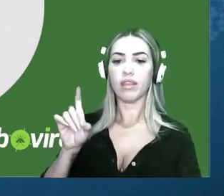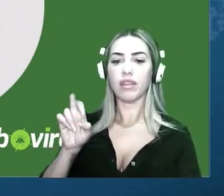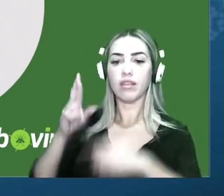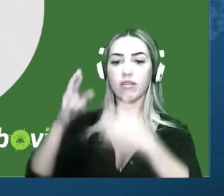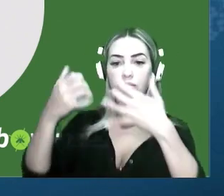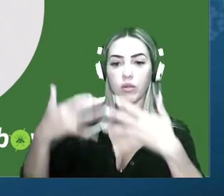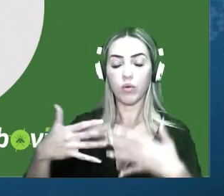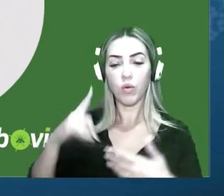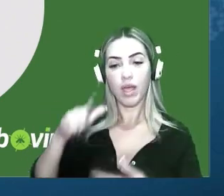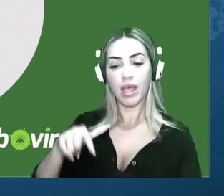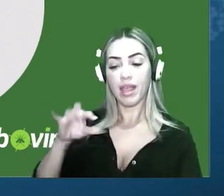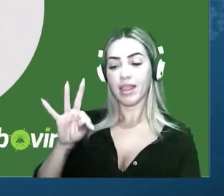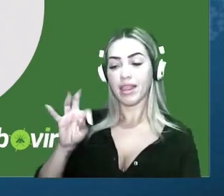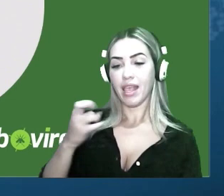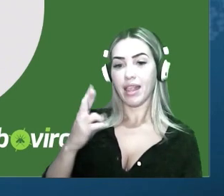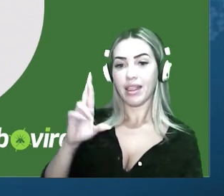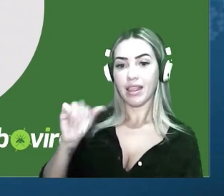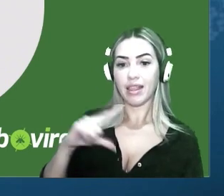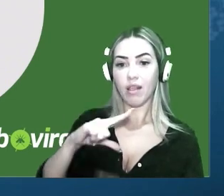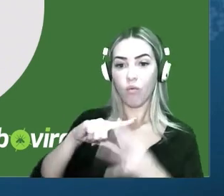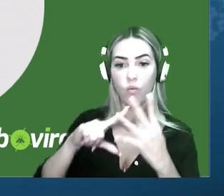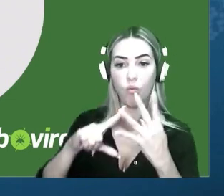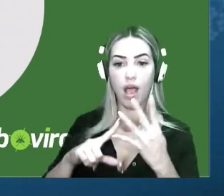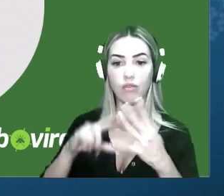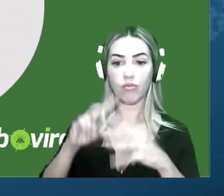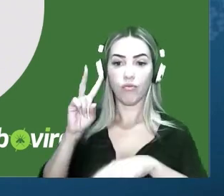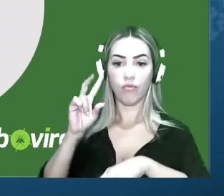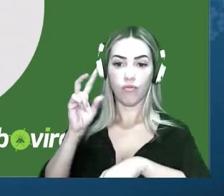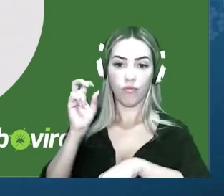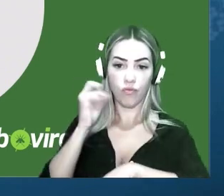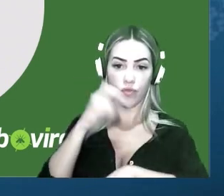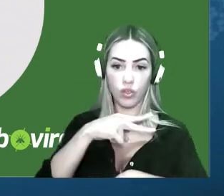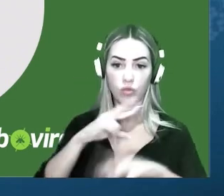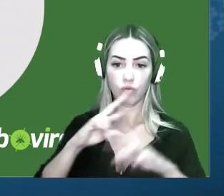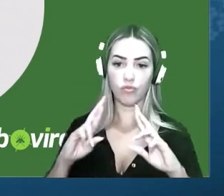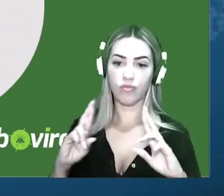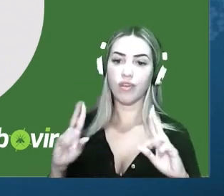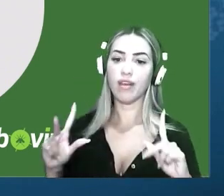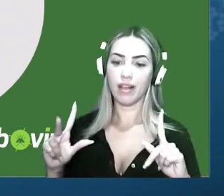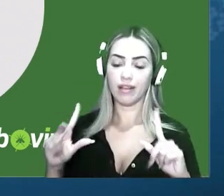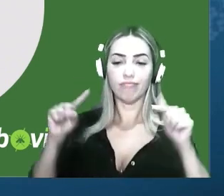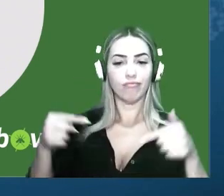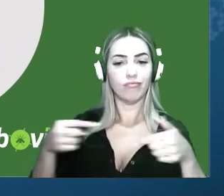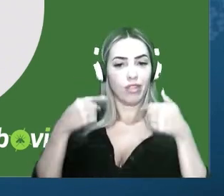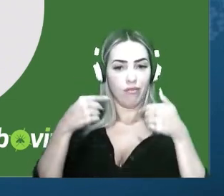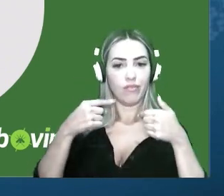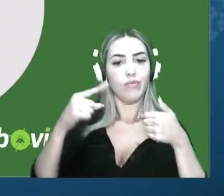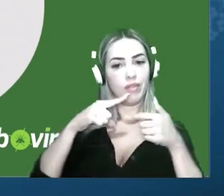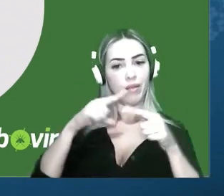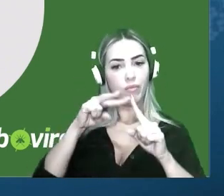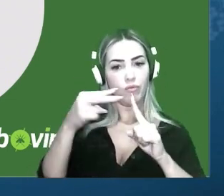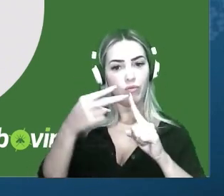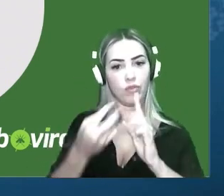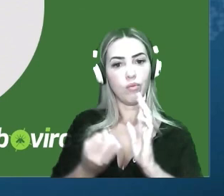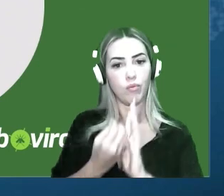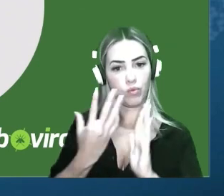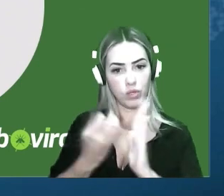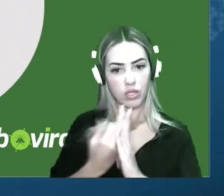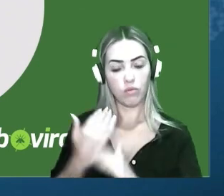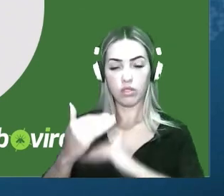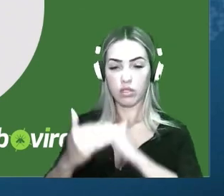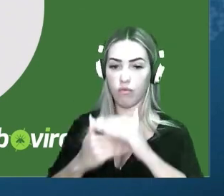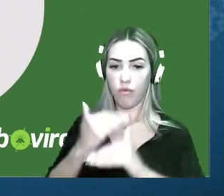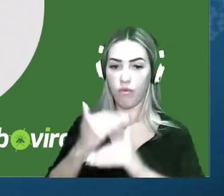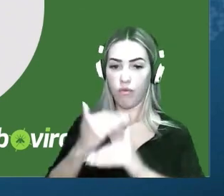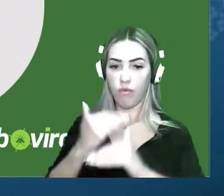tetravalentes, são 4 vírus diferentes para a gente colocar, então tem muitos desafios do ponto de vista de produção e de desenvolvimento. Ele começou